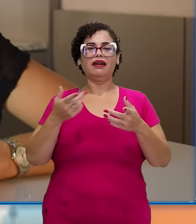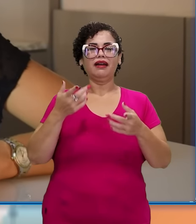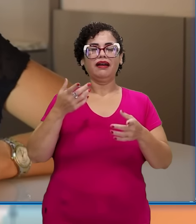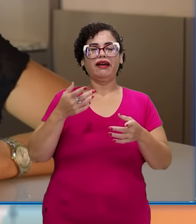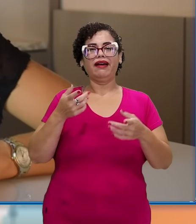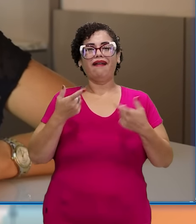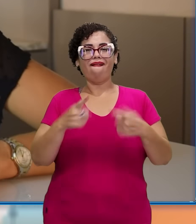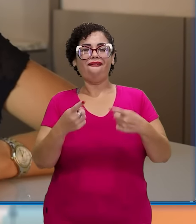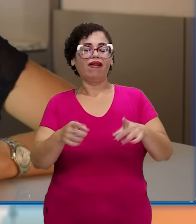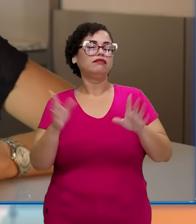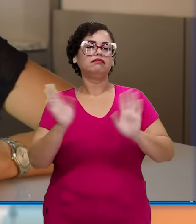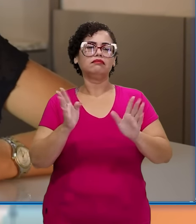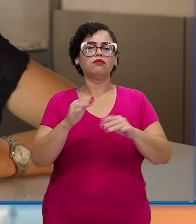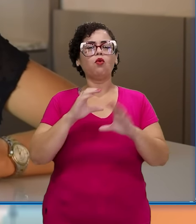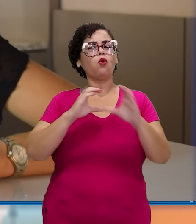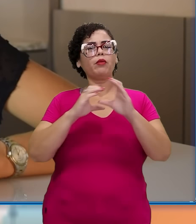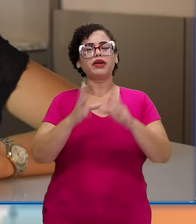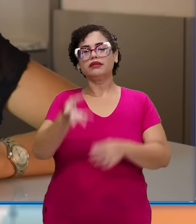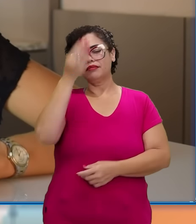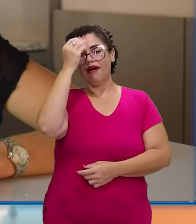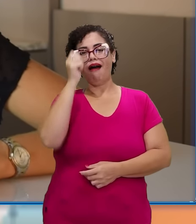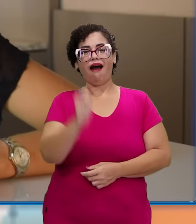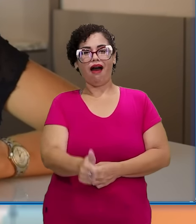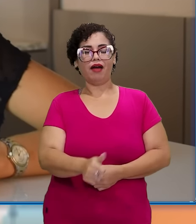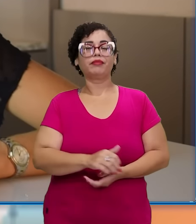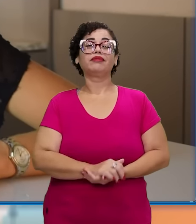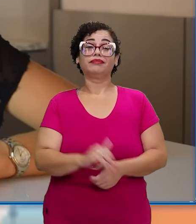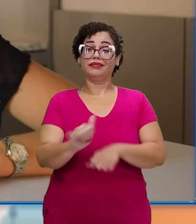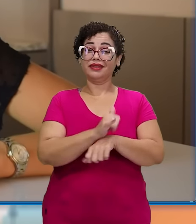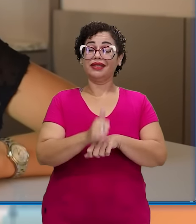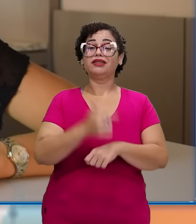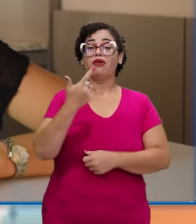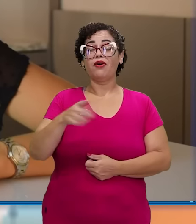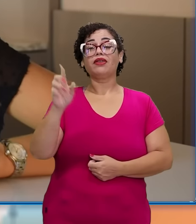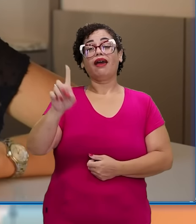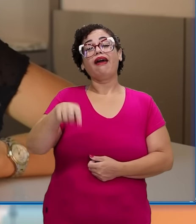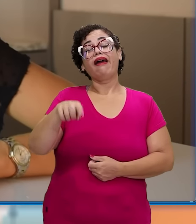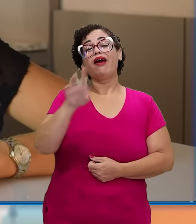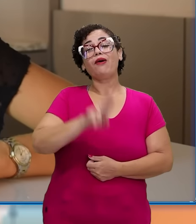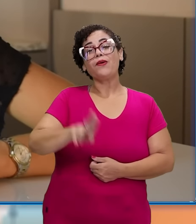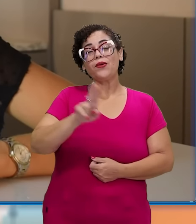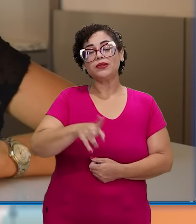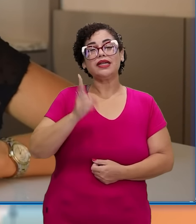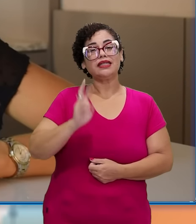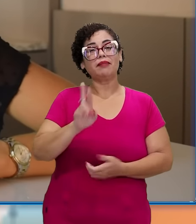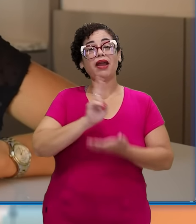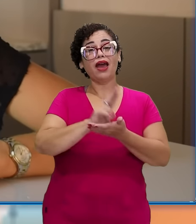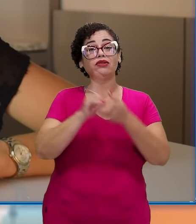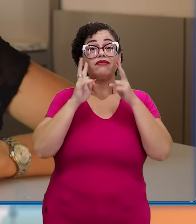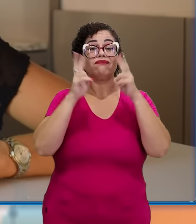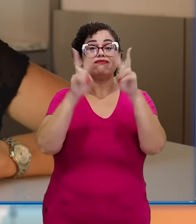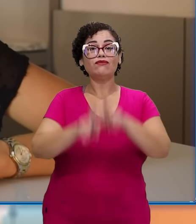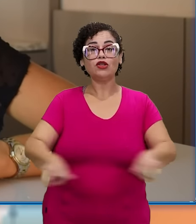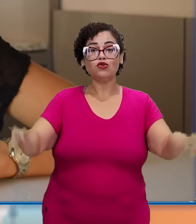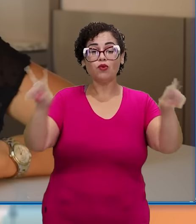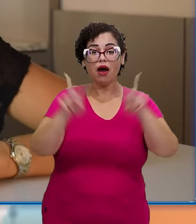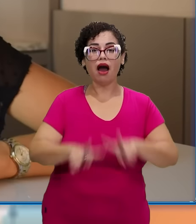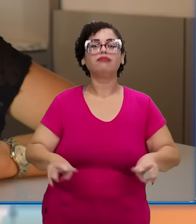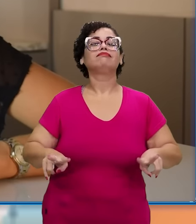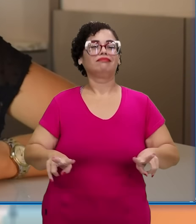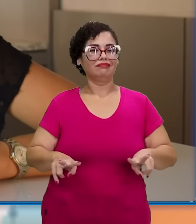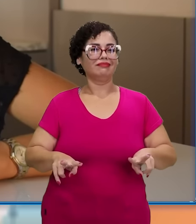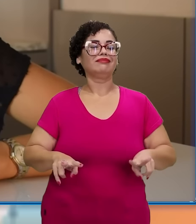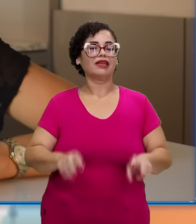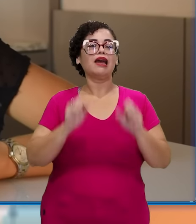sarcasmos ou indiretas e que seja de fácil compreensão outra estratégia muito bacana é usar e abusar de recursos